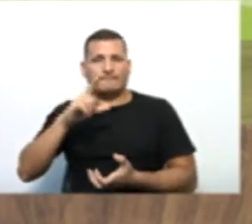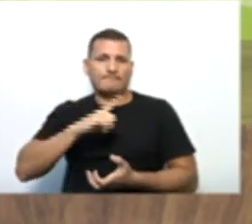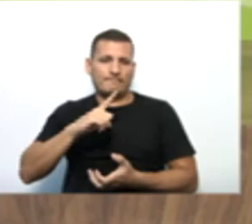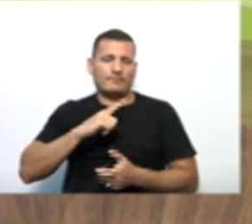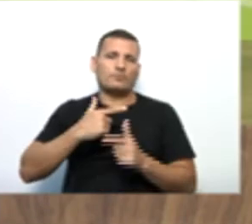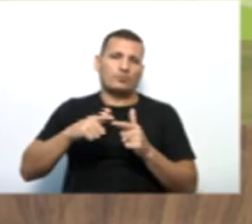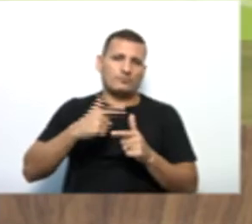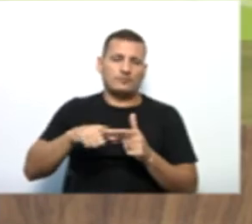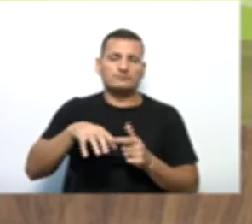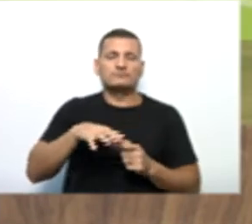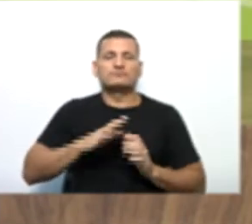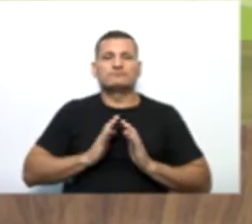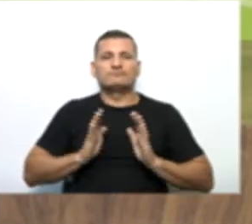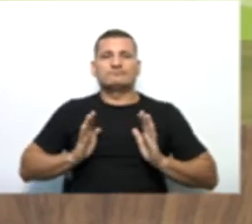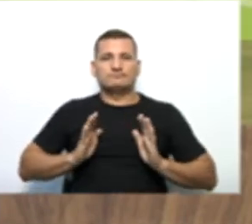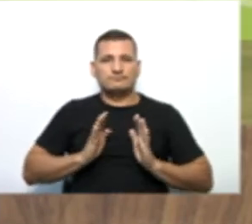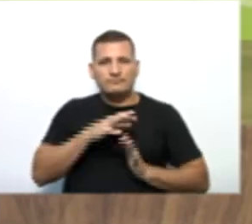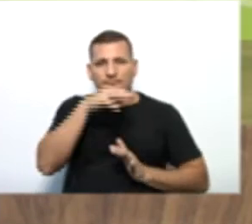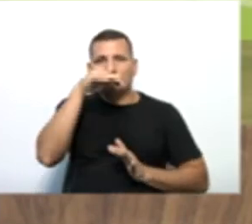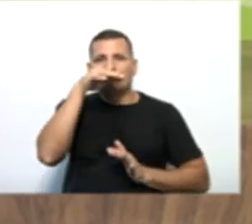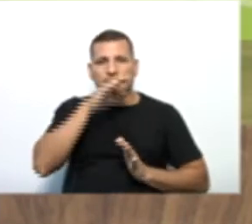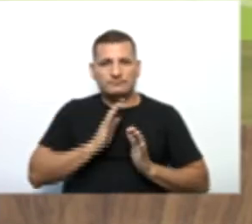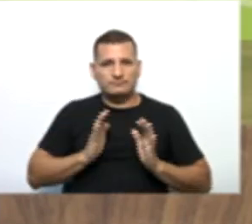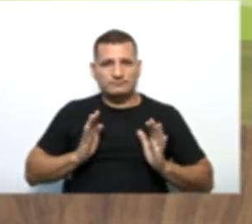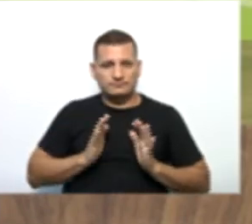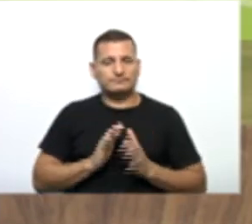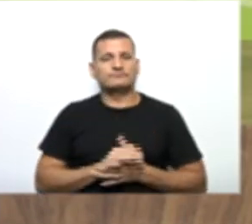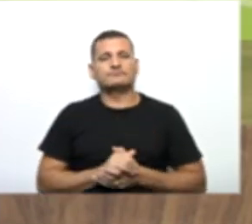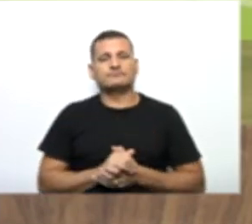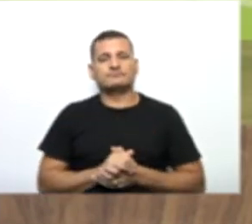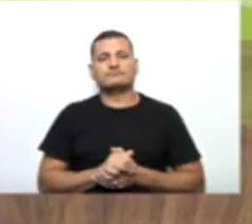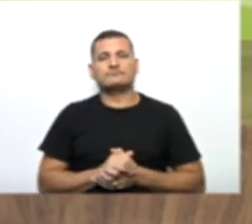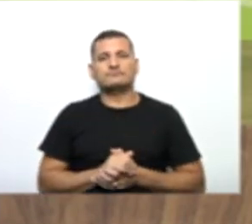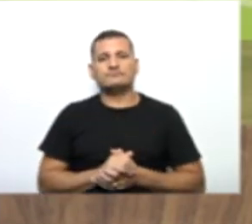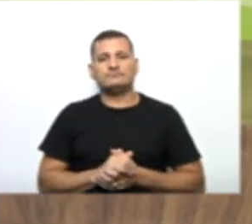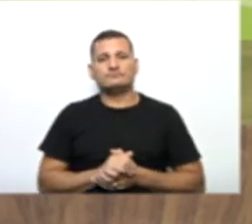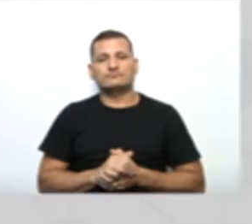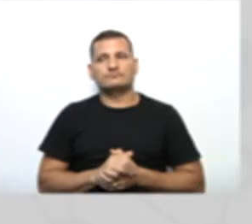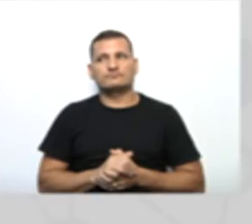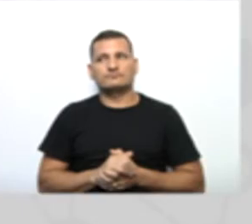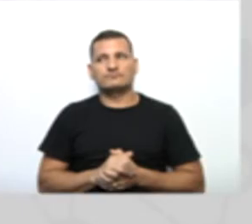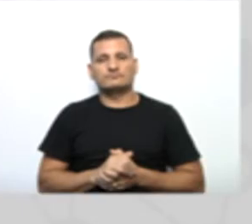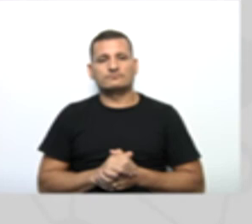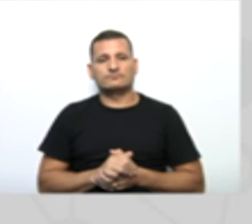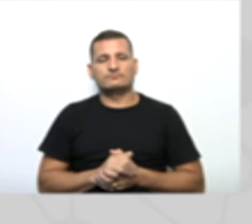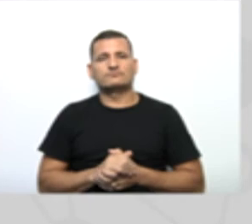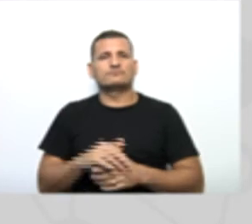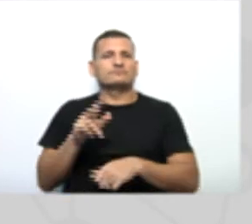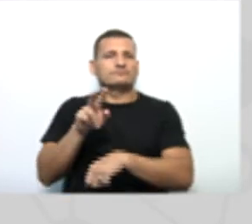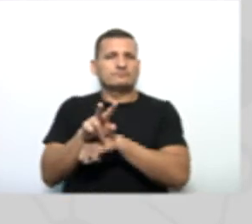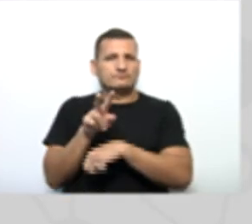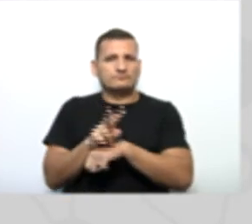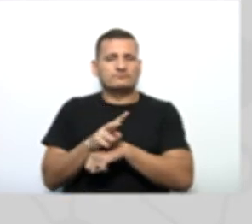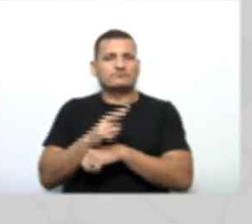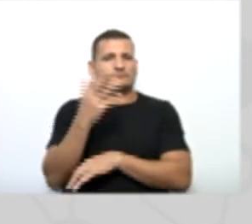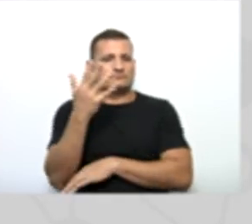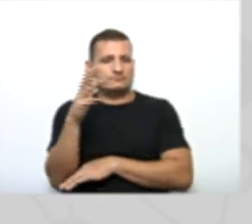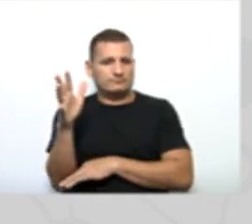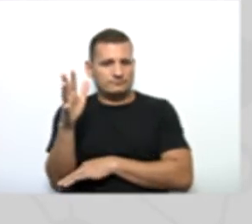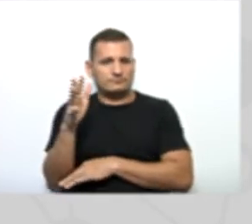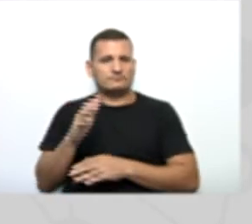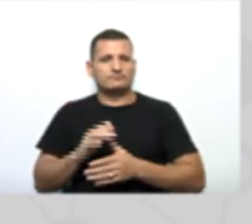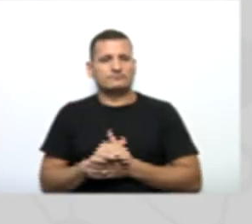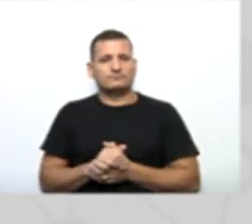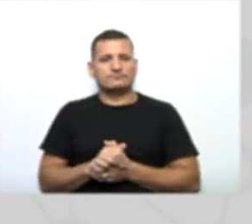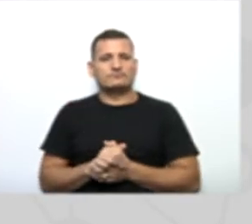Então, muito cuidado, muita atenção com isso aí, né? Nós temos aqui alguns itens, coloca aí na tela, ó. Preserve as árvores. Cuide bem